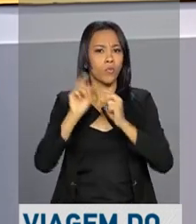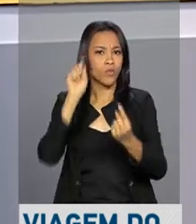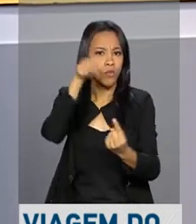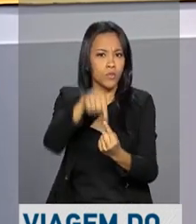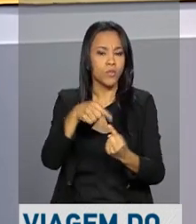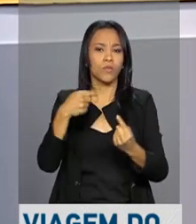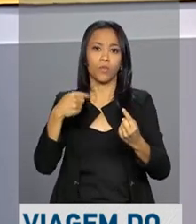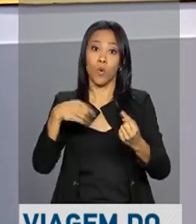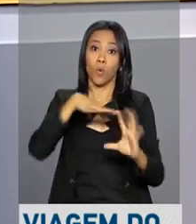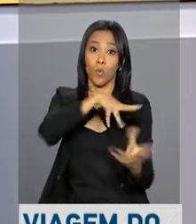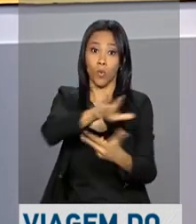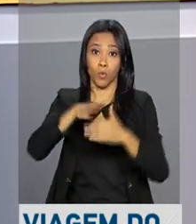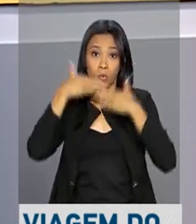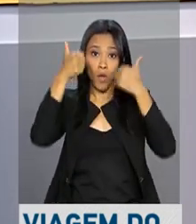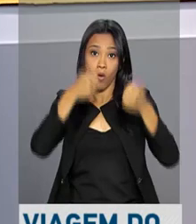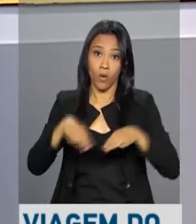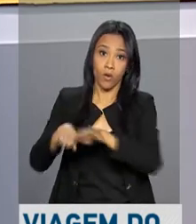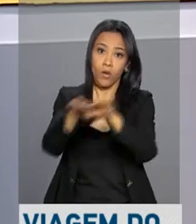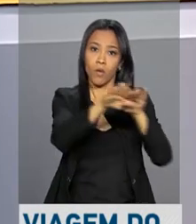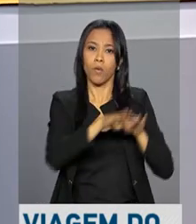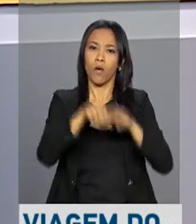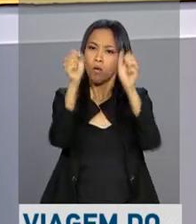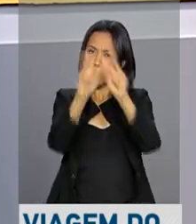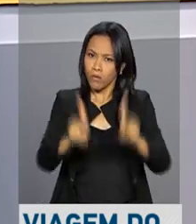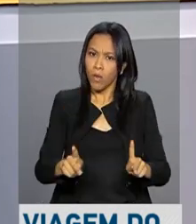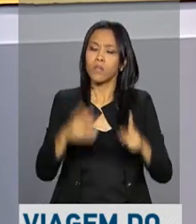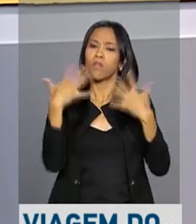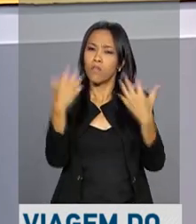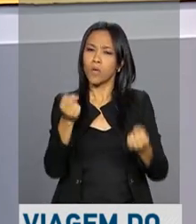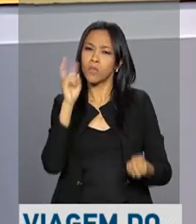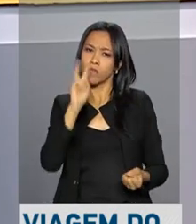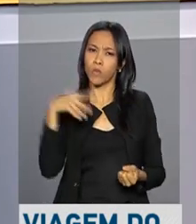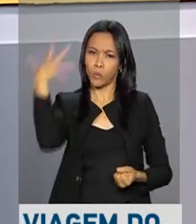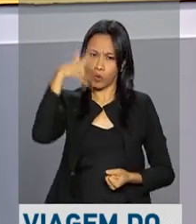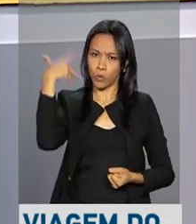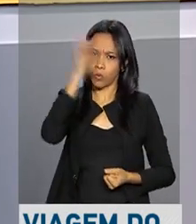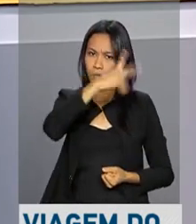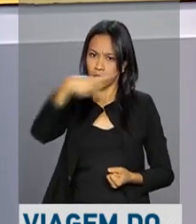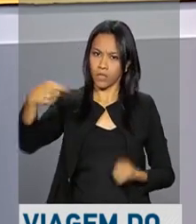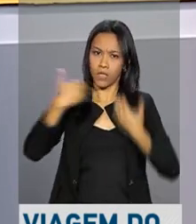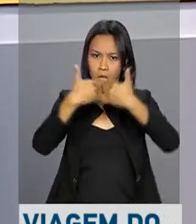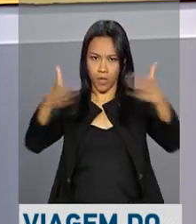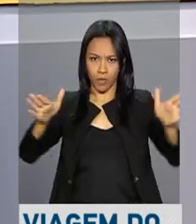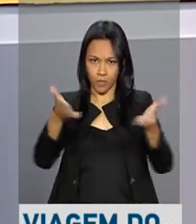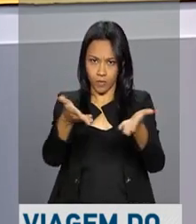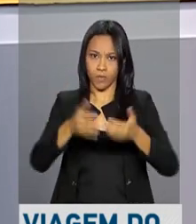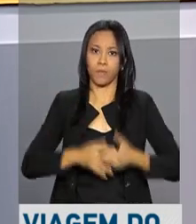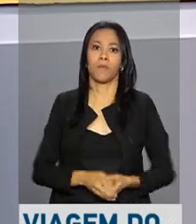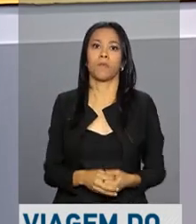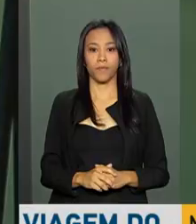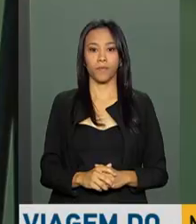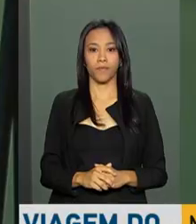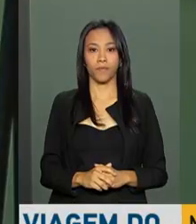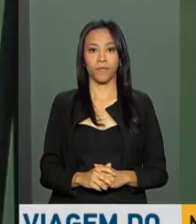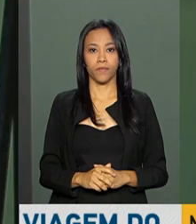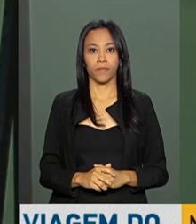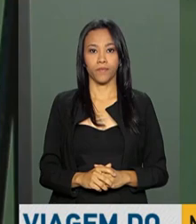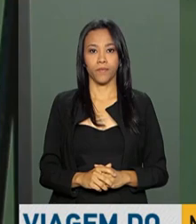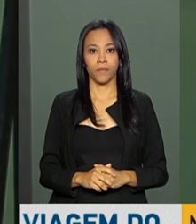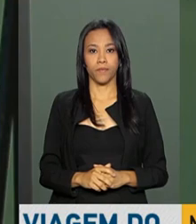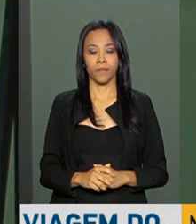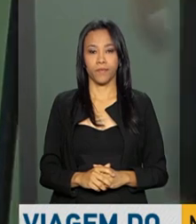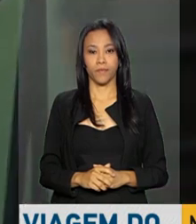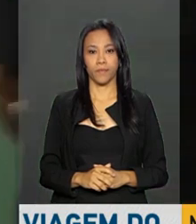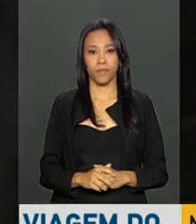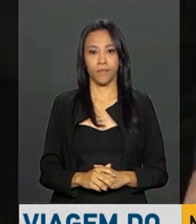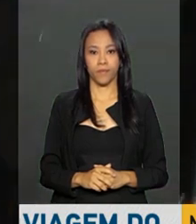melhor, mais justo e pacífico. Vamos ver o discurso do presidente na abertura do evento. To address the